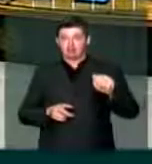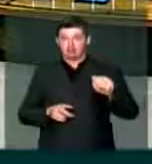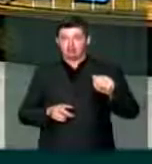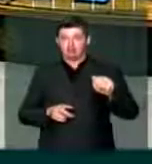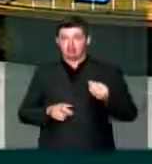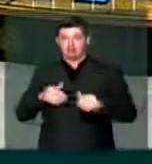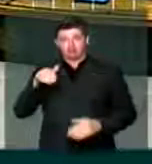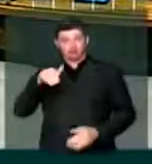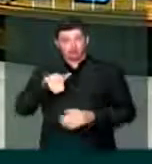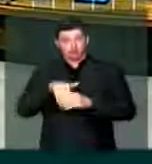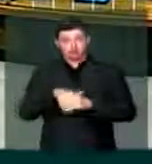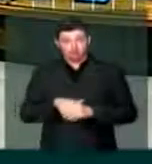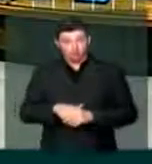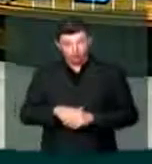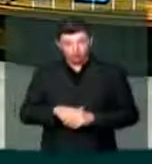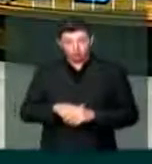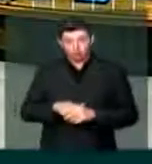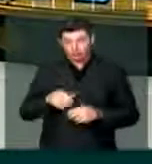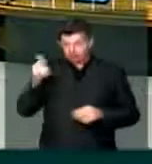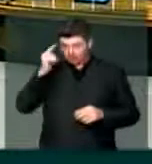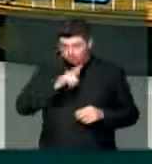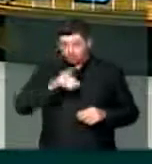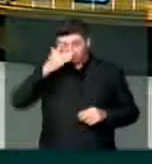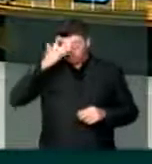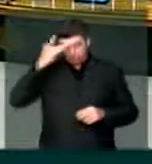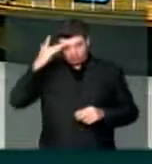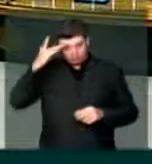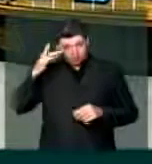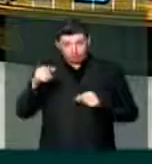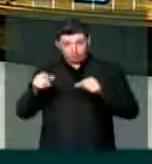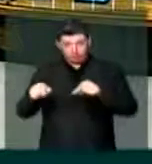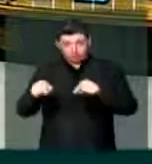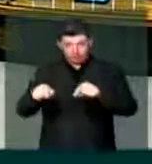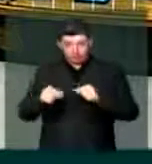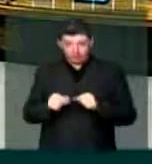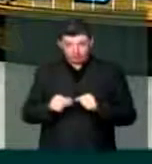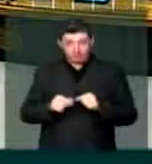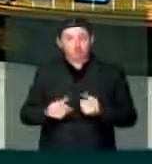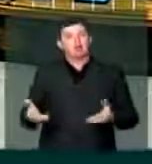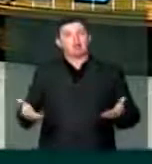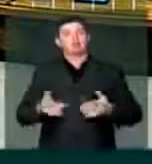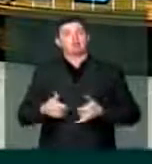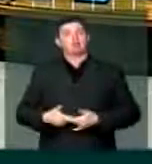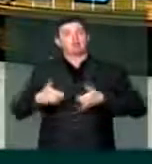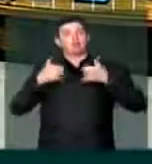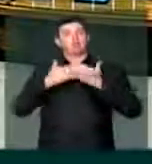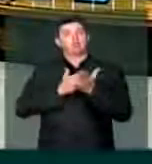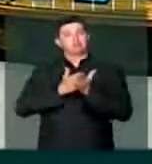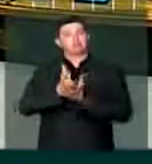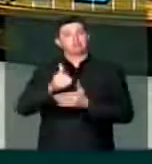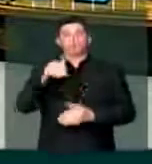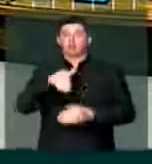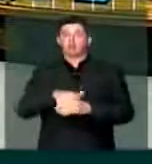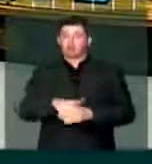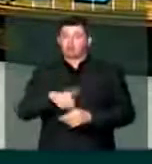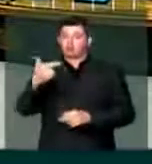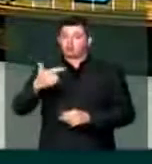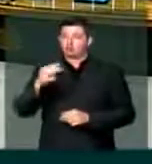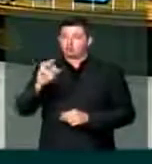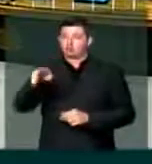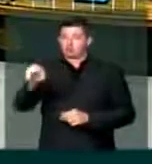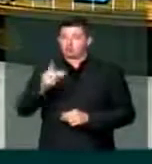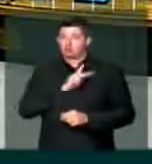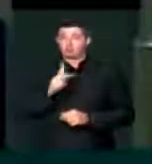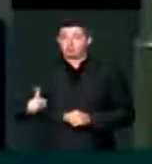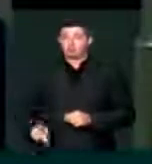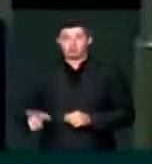voto que receberam nas urnas por aquele programa deve ser agora honrado pelo voto no segundo turno